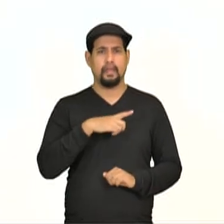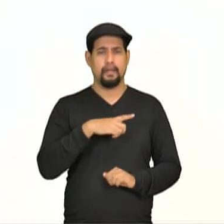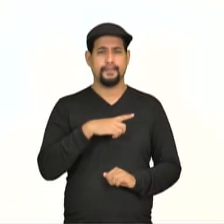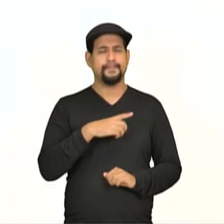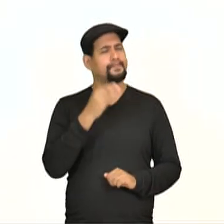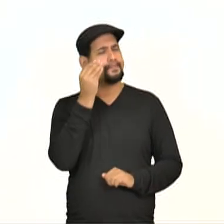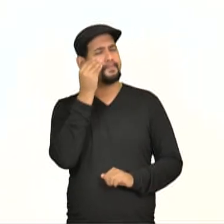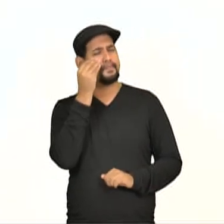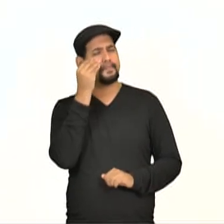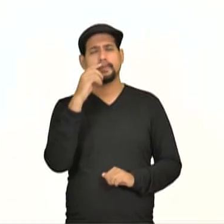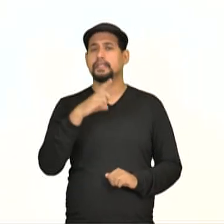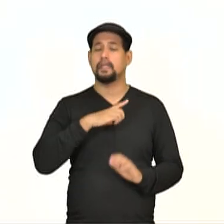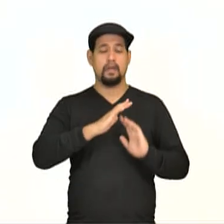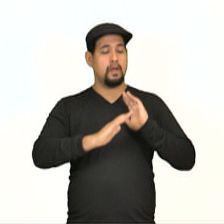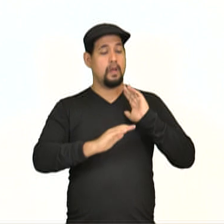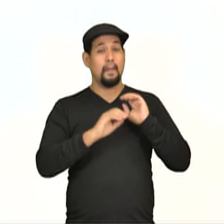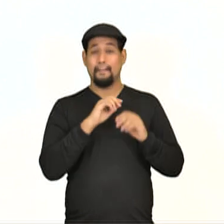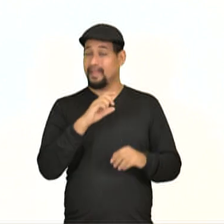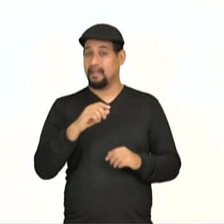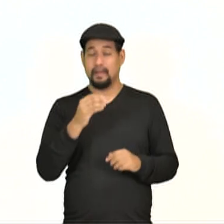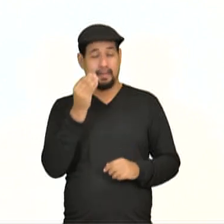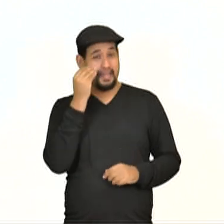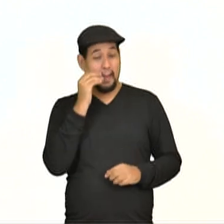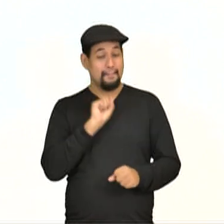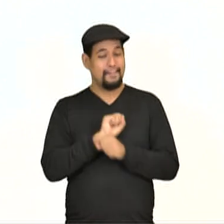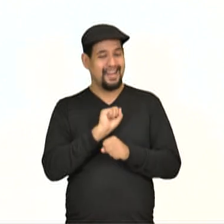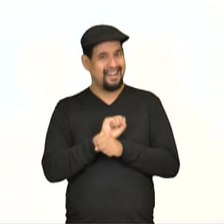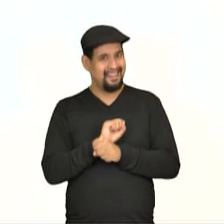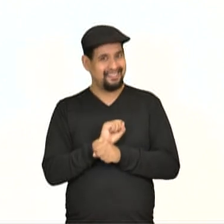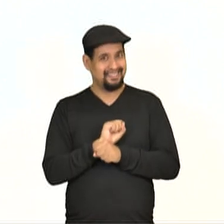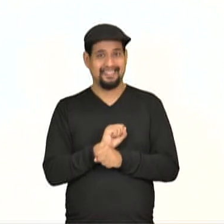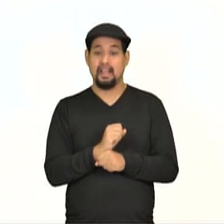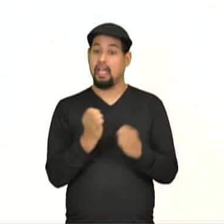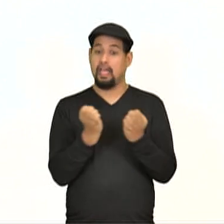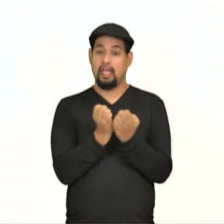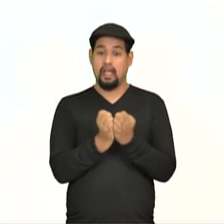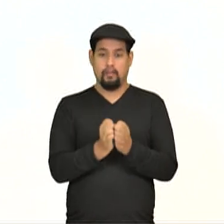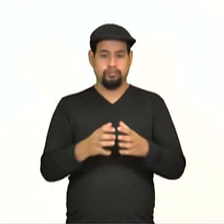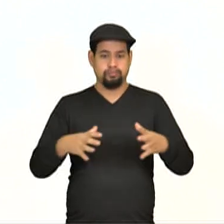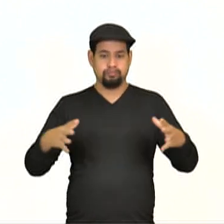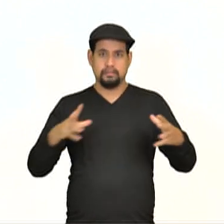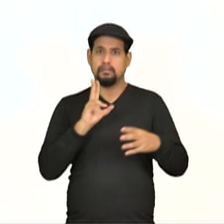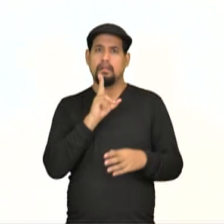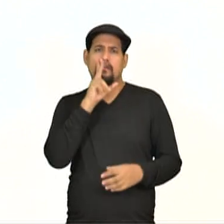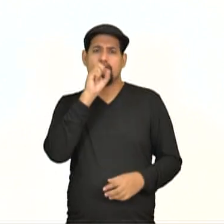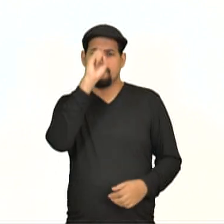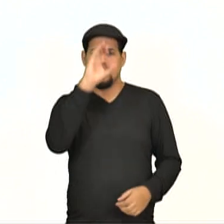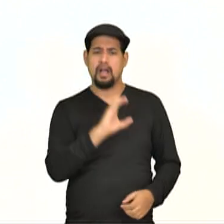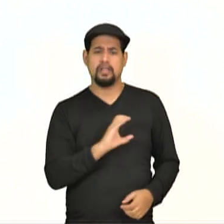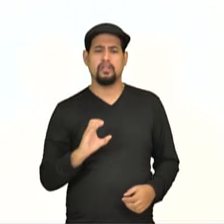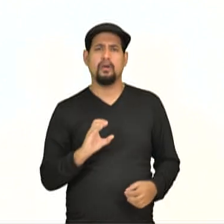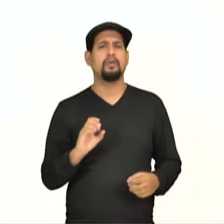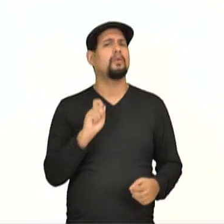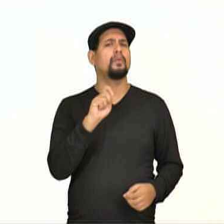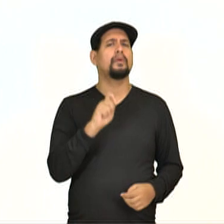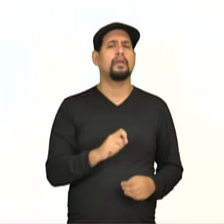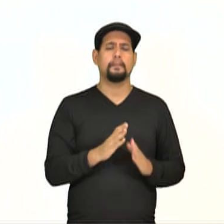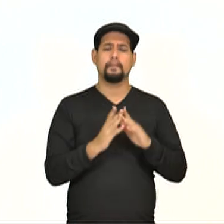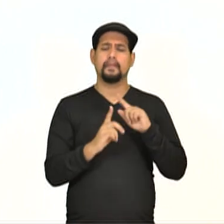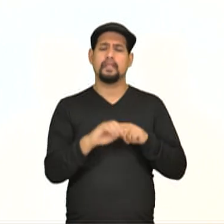Para tentar conter o avanço do protestantismo e fortalecer o catolicismo, quais medidas a